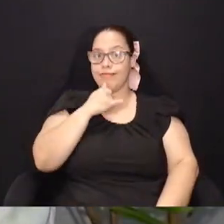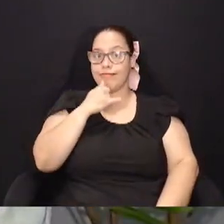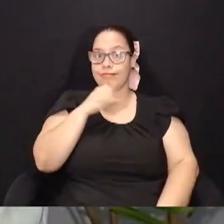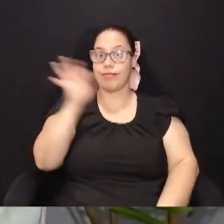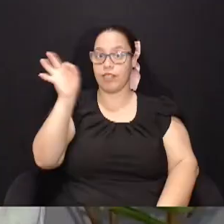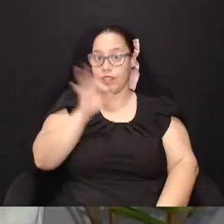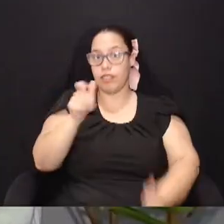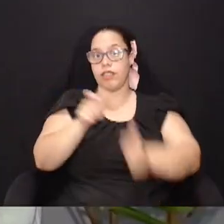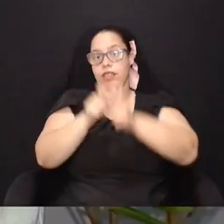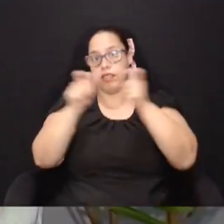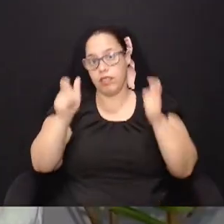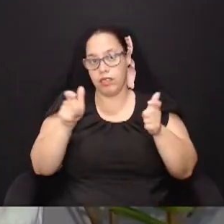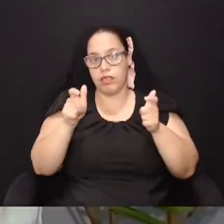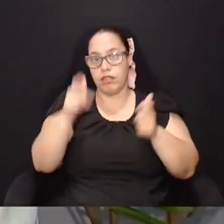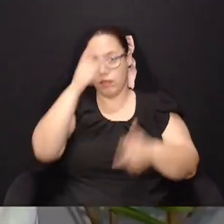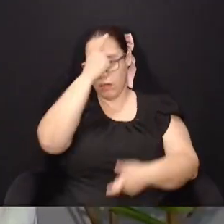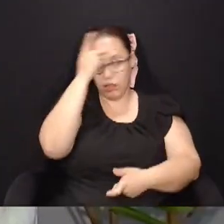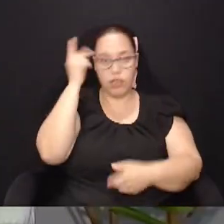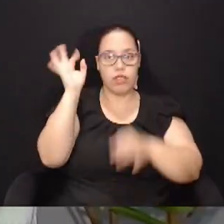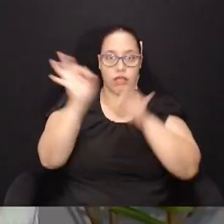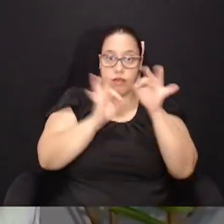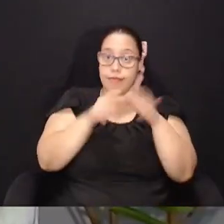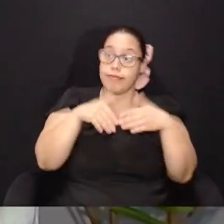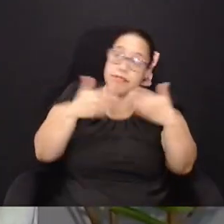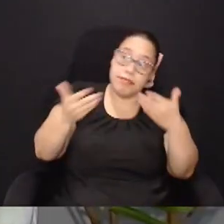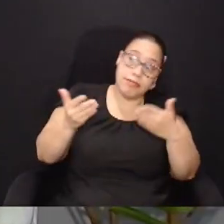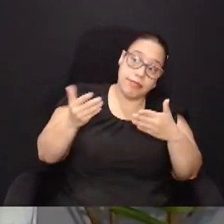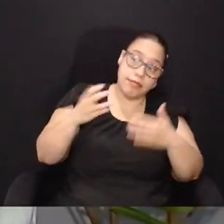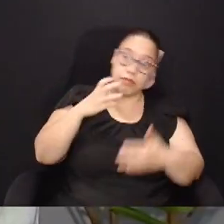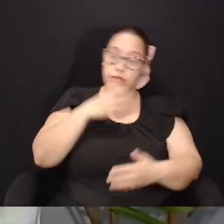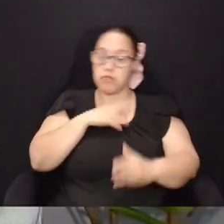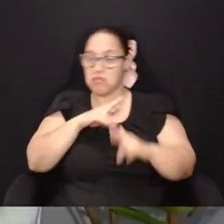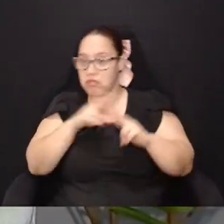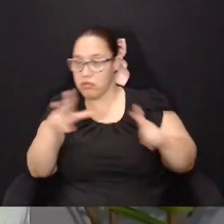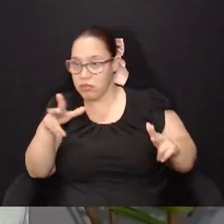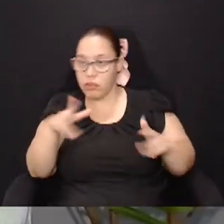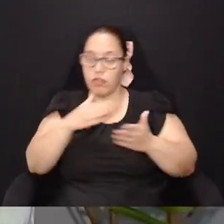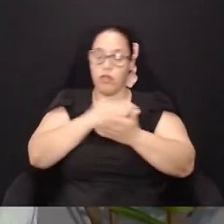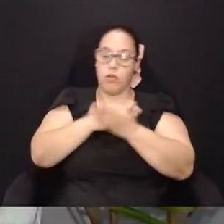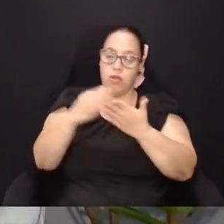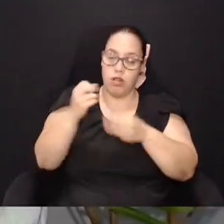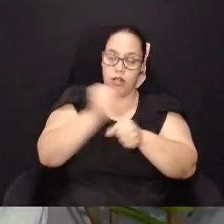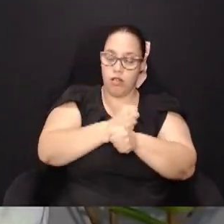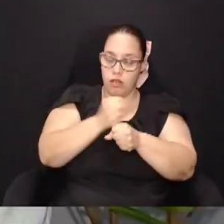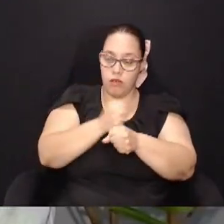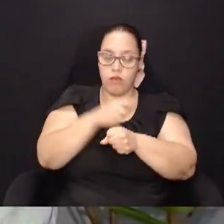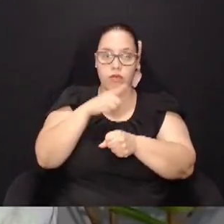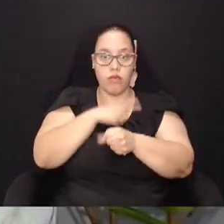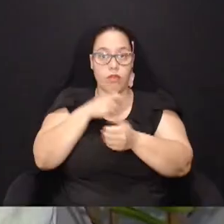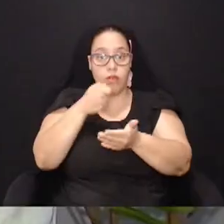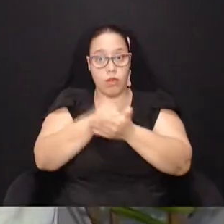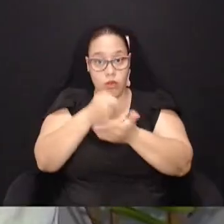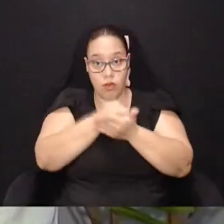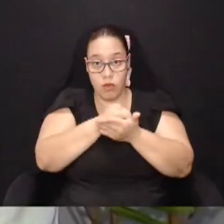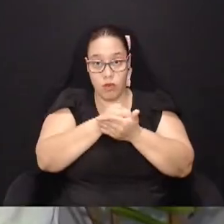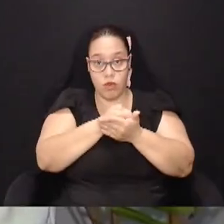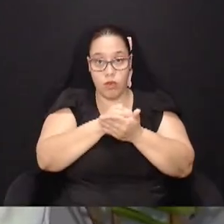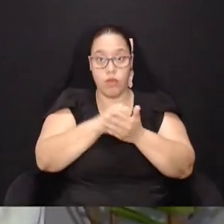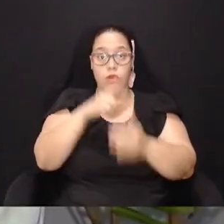aquelas pessoas que se planejam. Então, assim, de qualquer maneira, todo início de ano, a gente tem as nossas obrigações, assim como tem